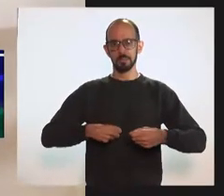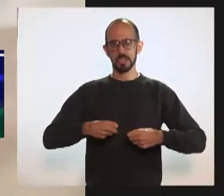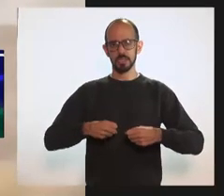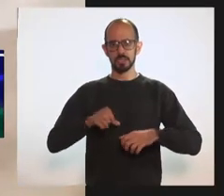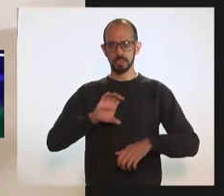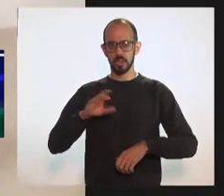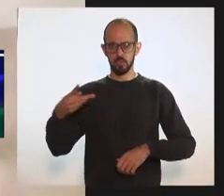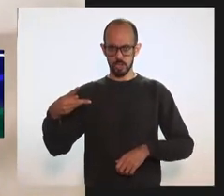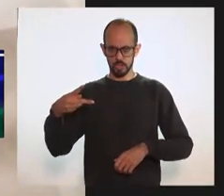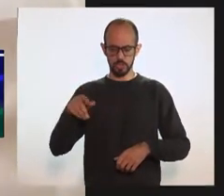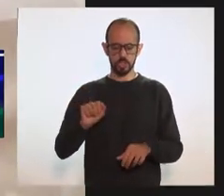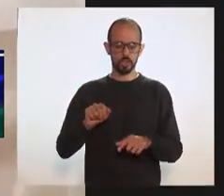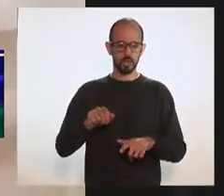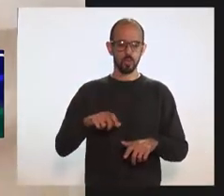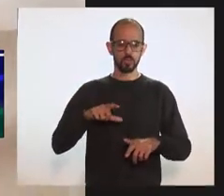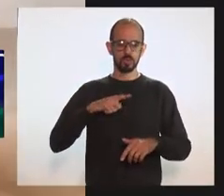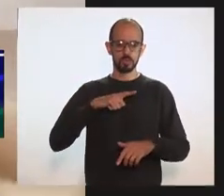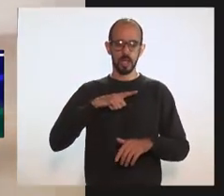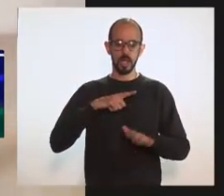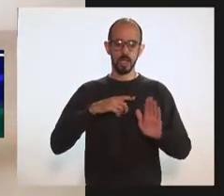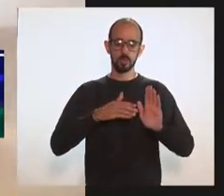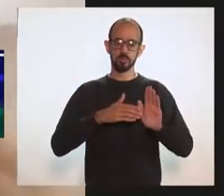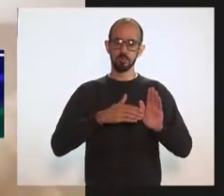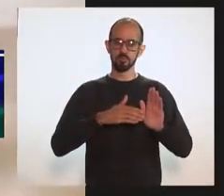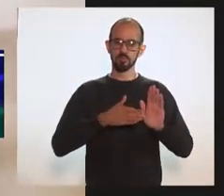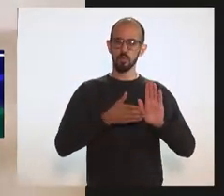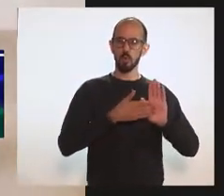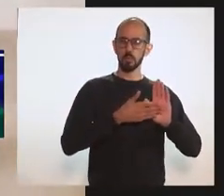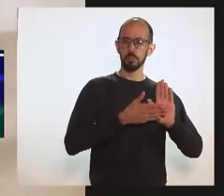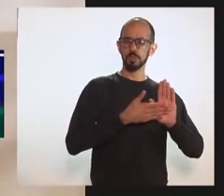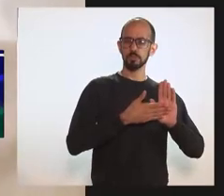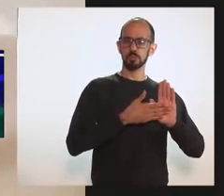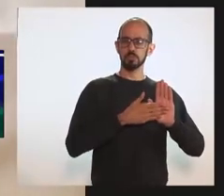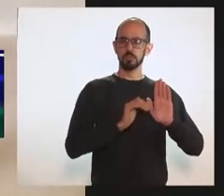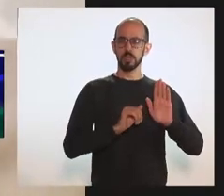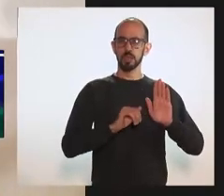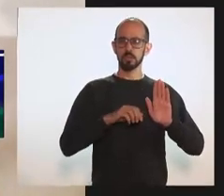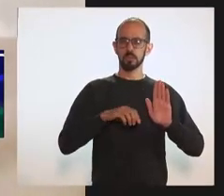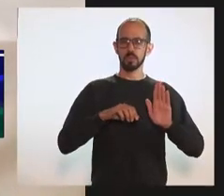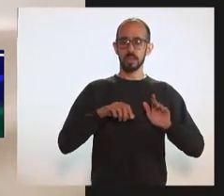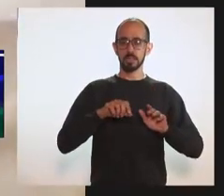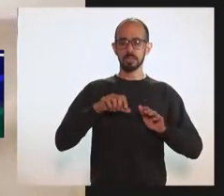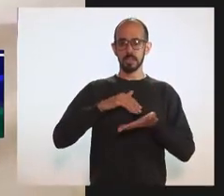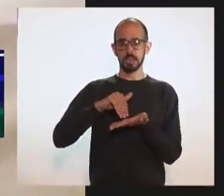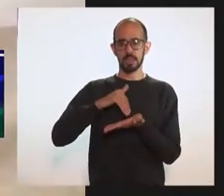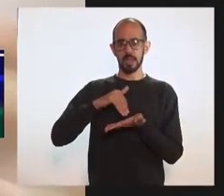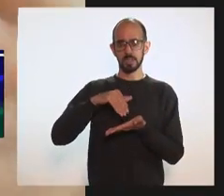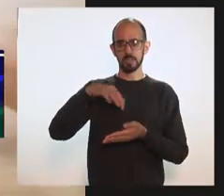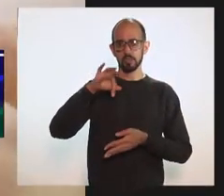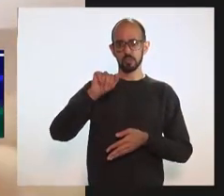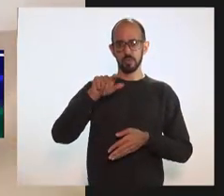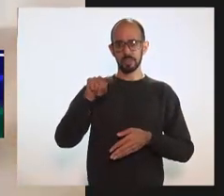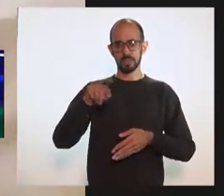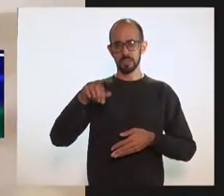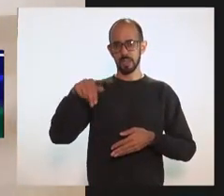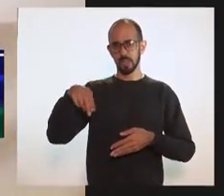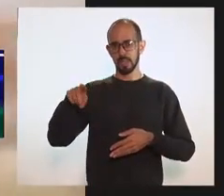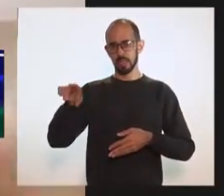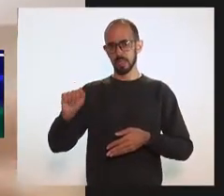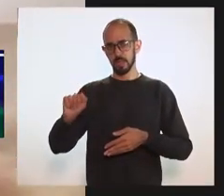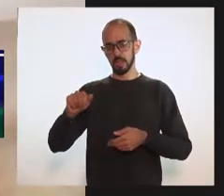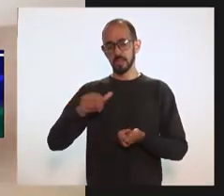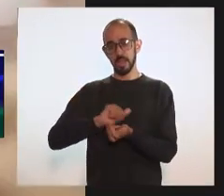Secretaria de Fazenda em rever o MVA do setor cervejeiro e tentar adequar